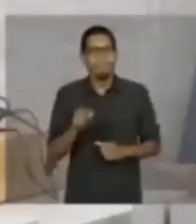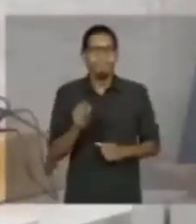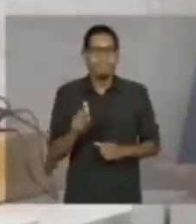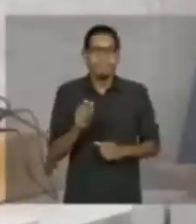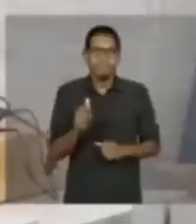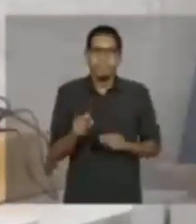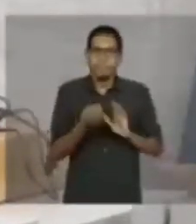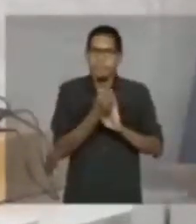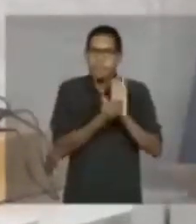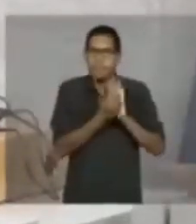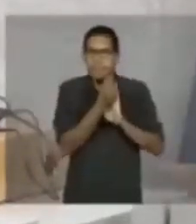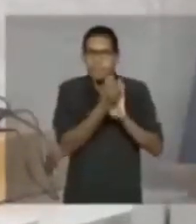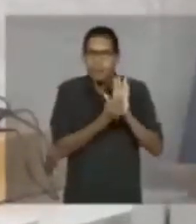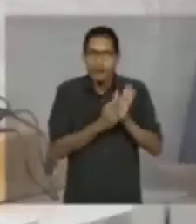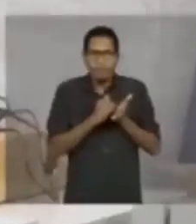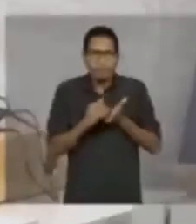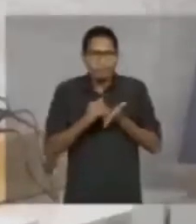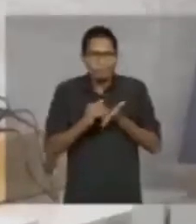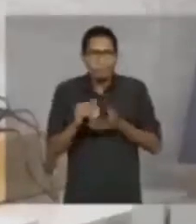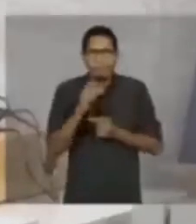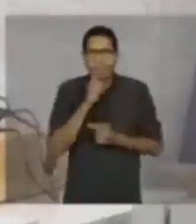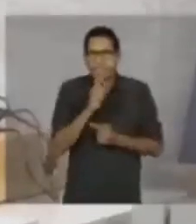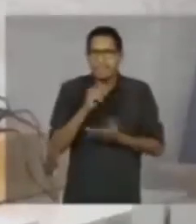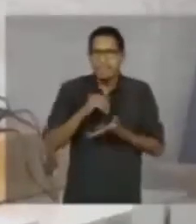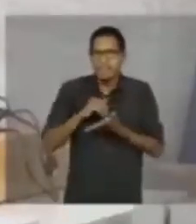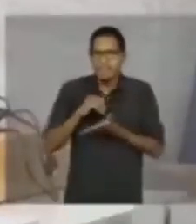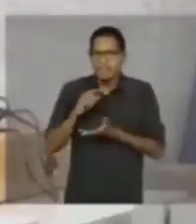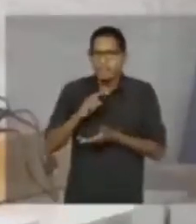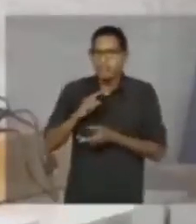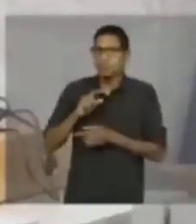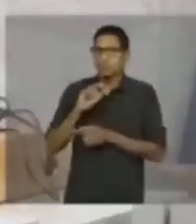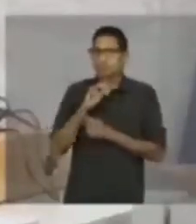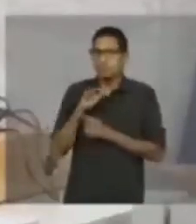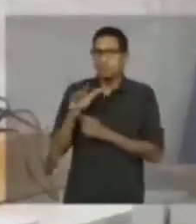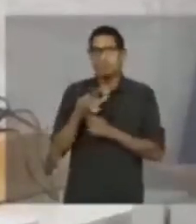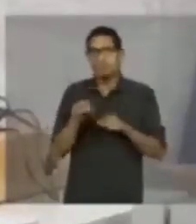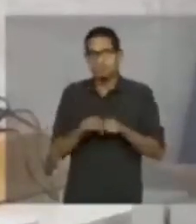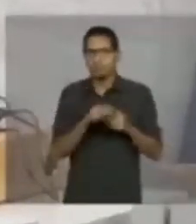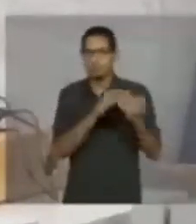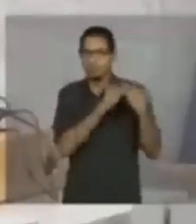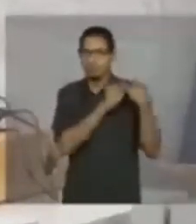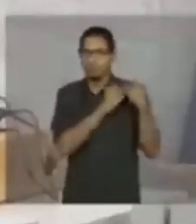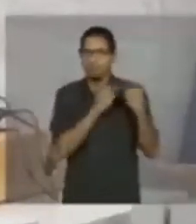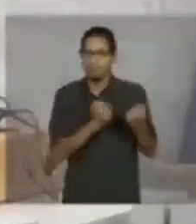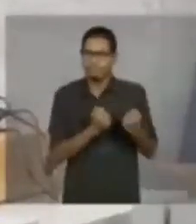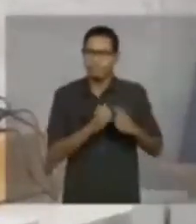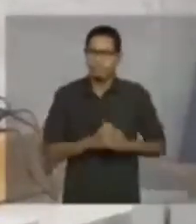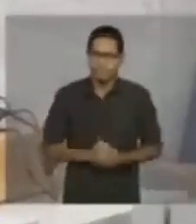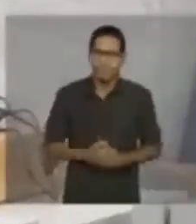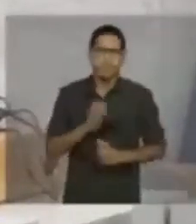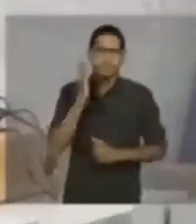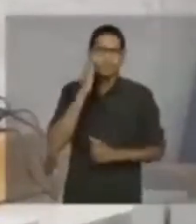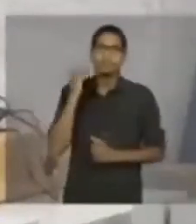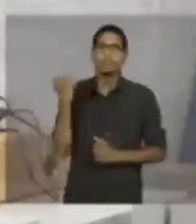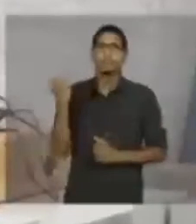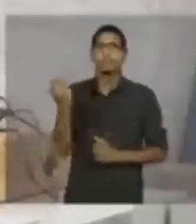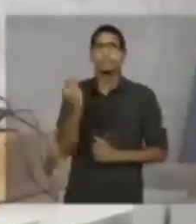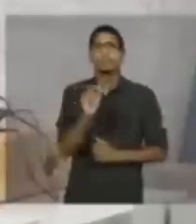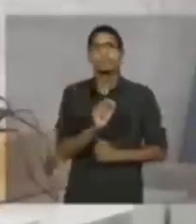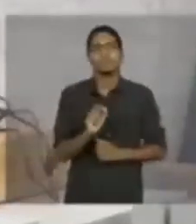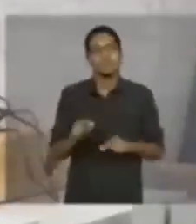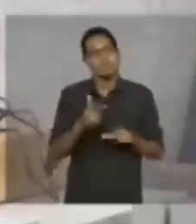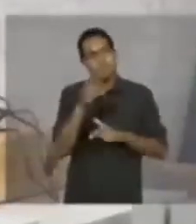pequeno o orçamento da Secretaria do Verde para a sua imensa responsabilidade, mesmo sabendo que muitas outras despesas